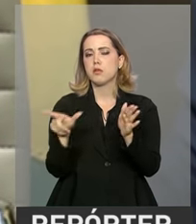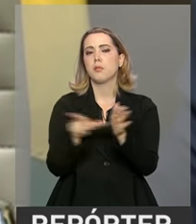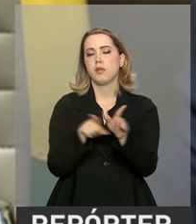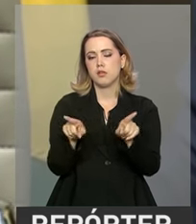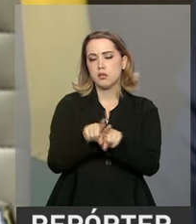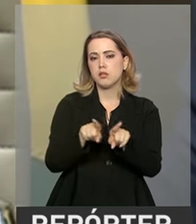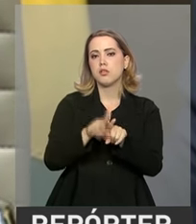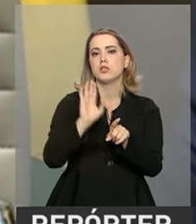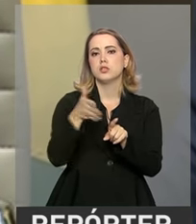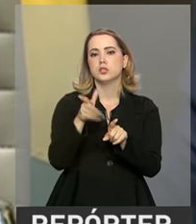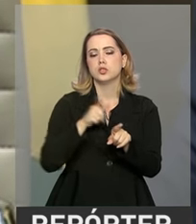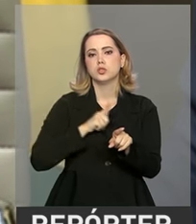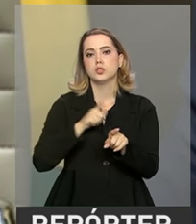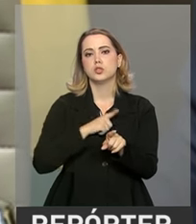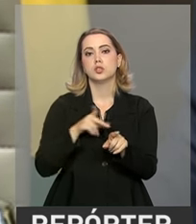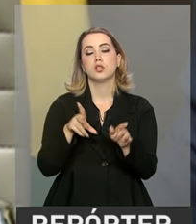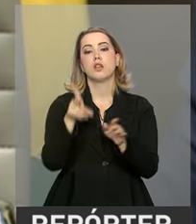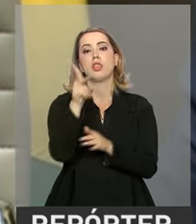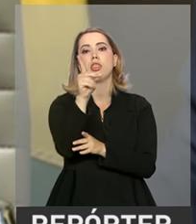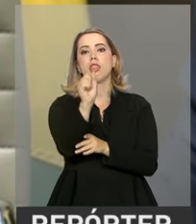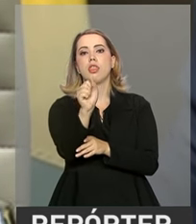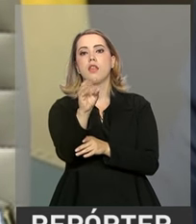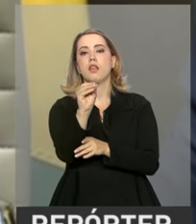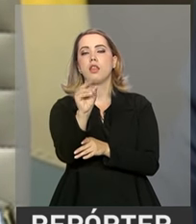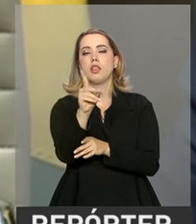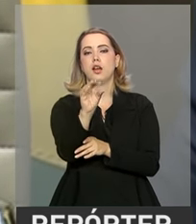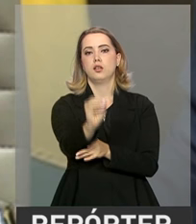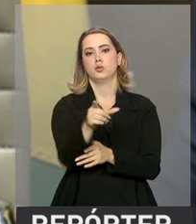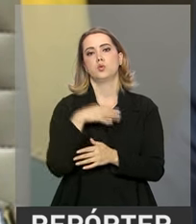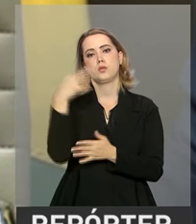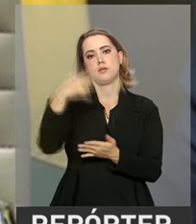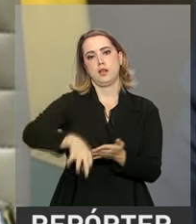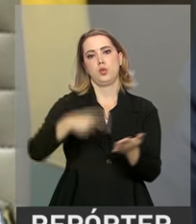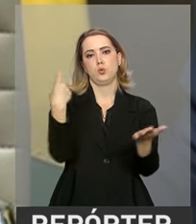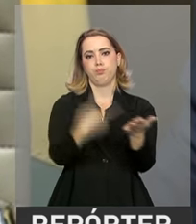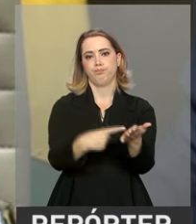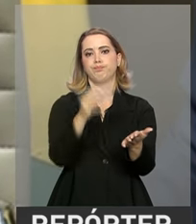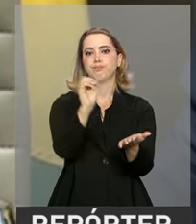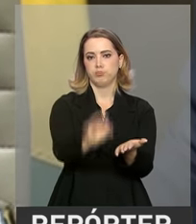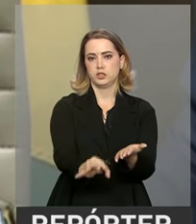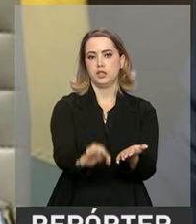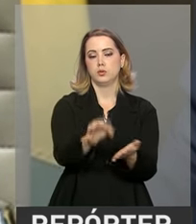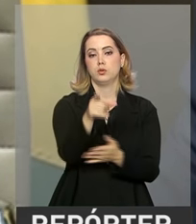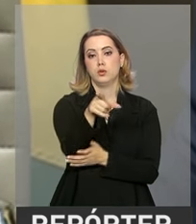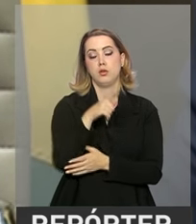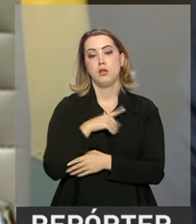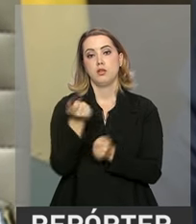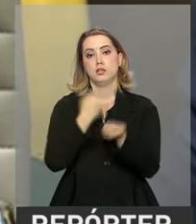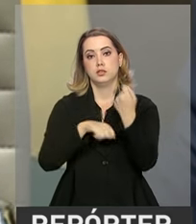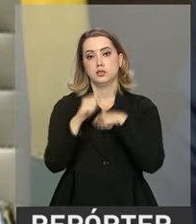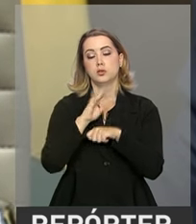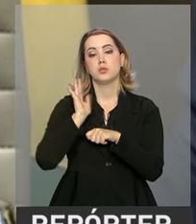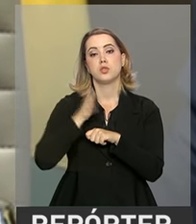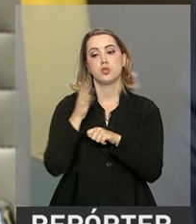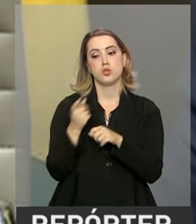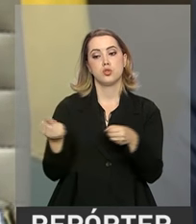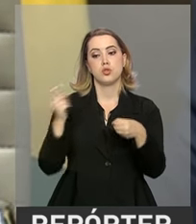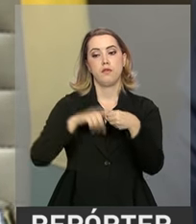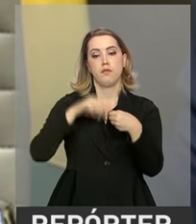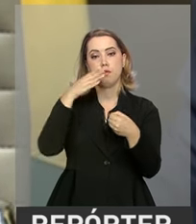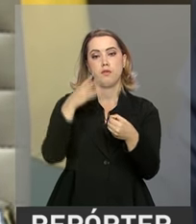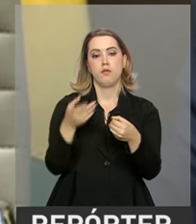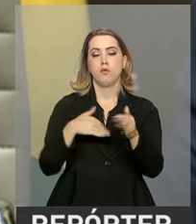alguns dados já concretos. A nossa expectativa é de que a economia já volte a crescer no